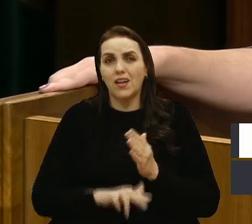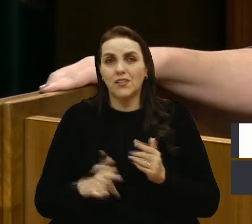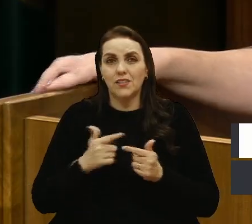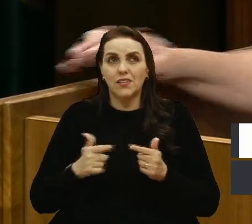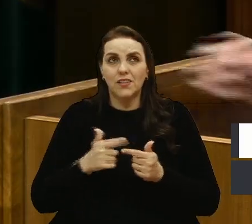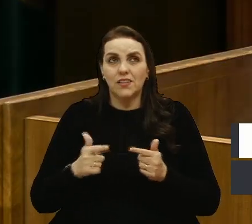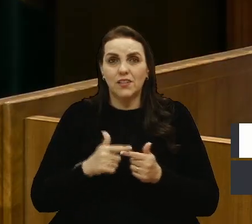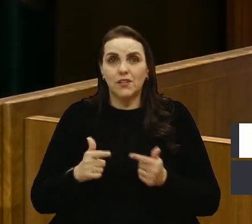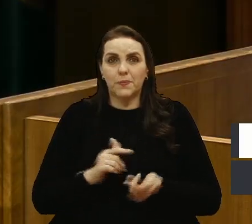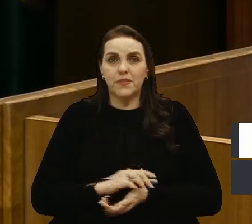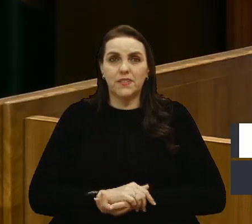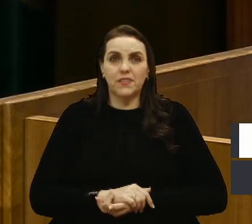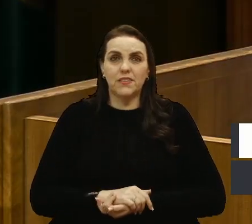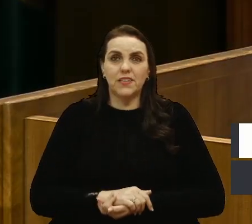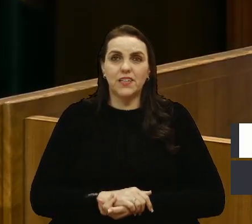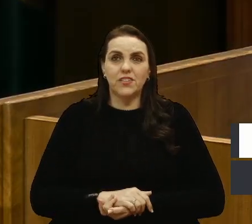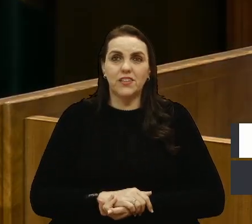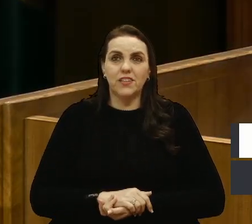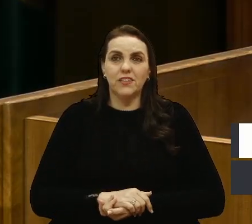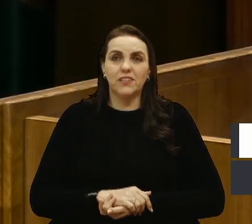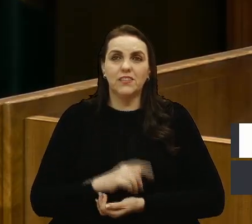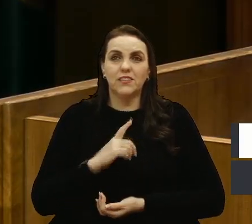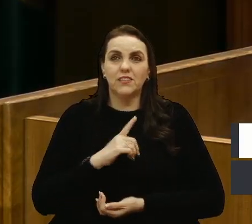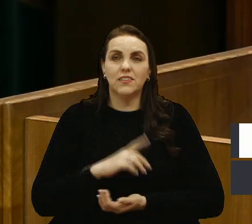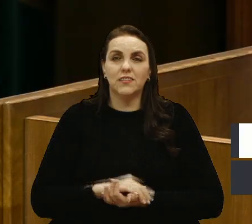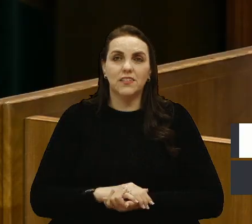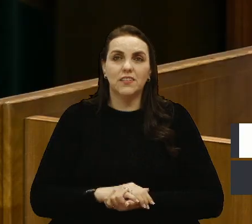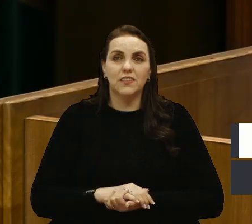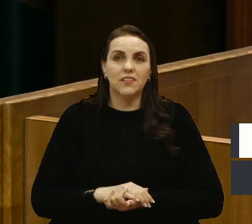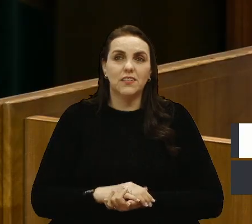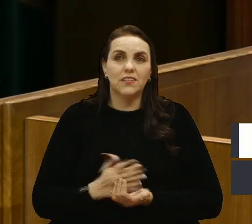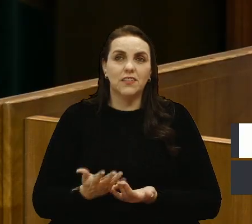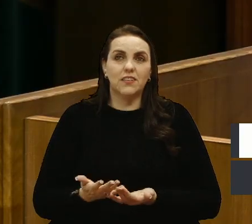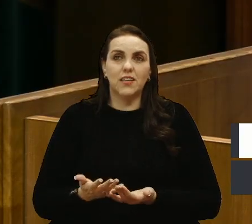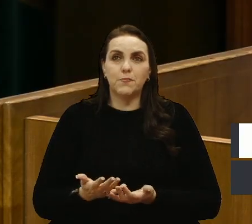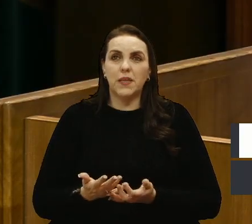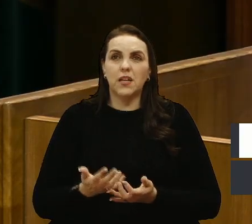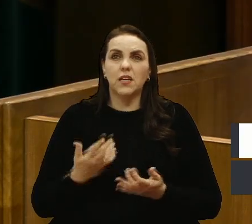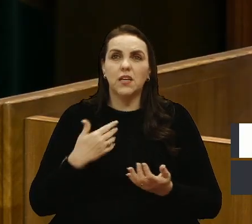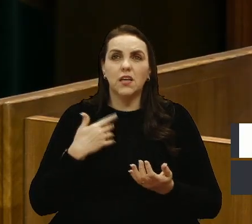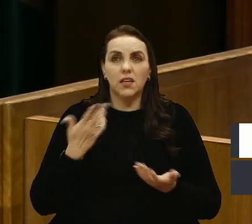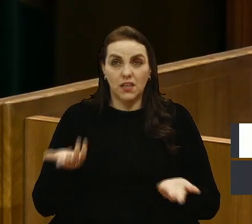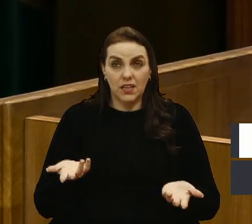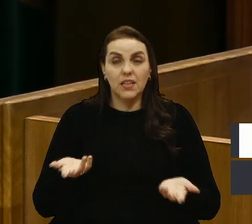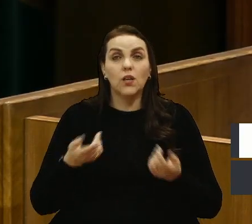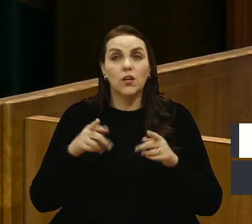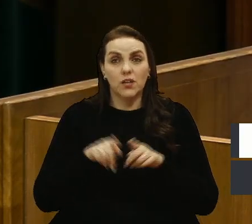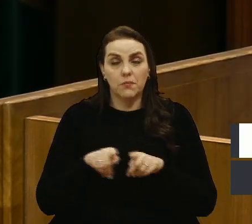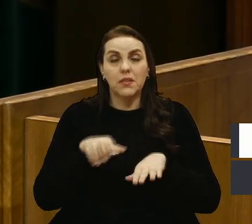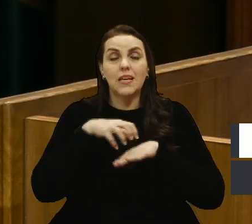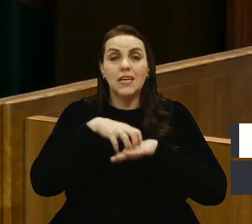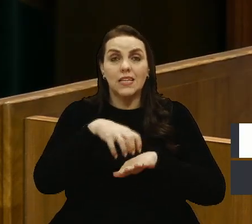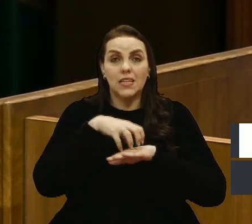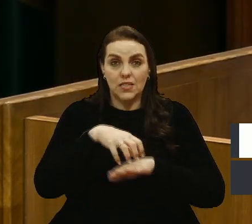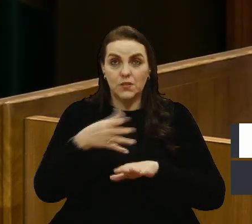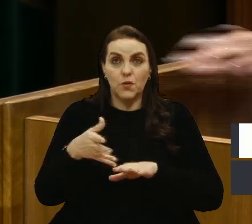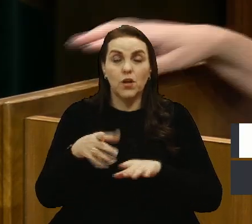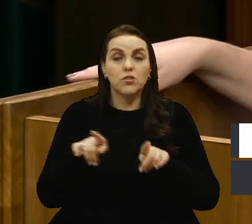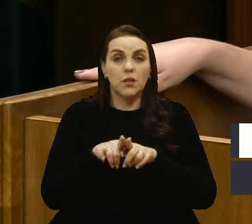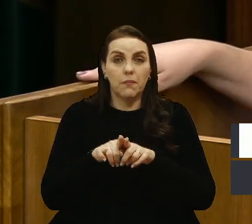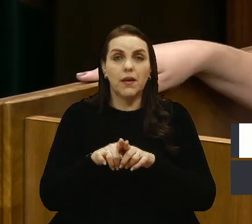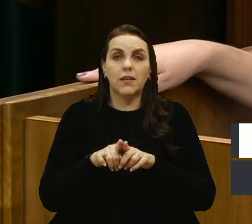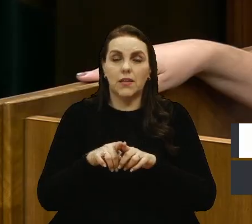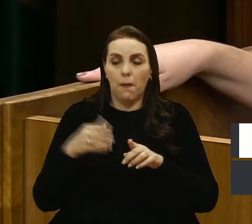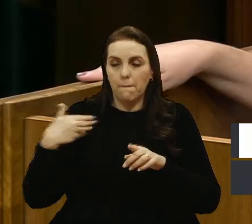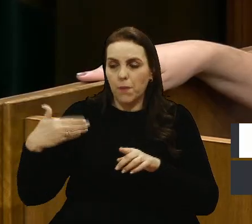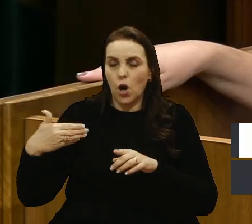né, que a gente tem em Caxias e que precisam ser resolvidos. Eu queria trazer ainda a questão do transporte porta a porta,